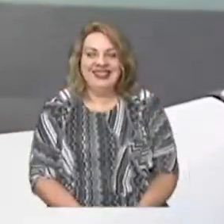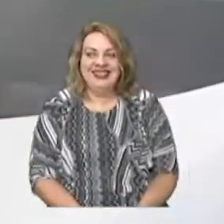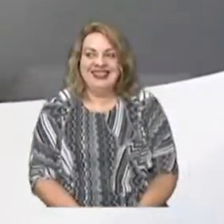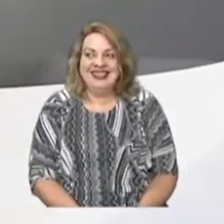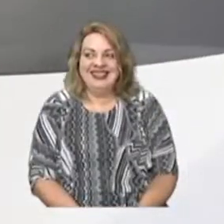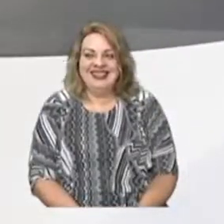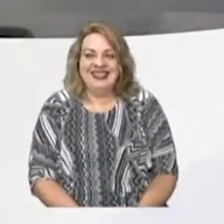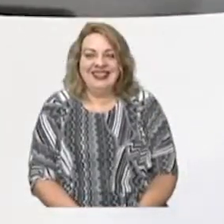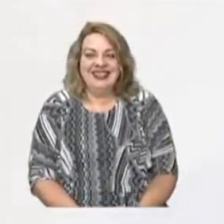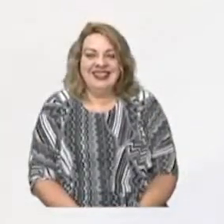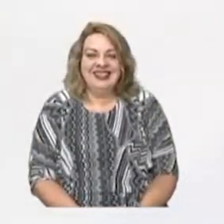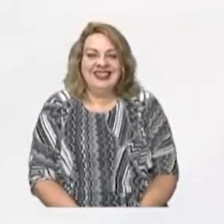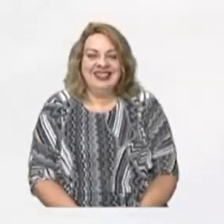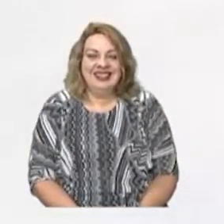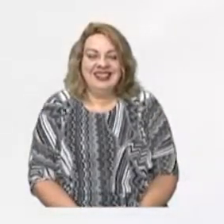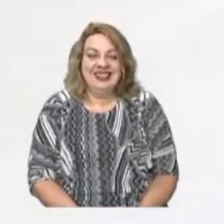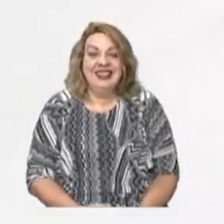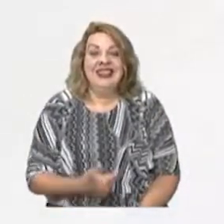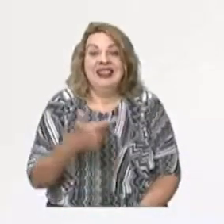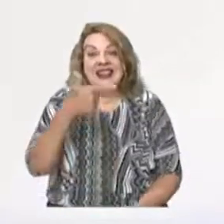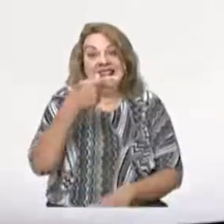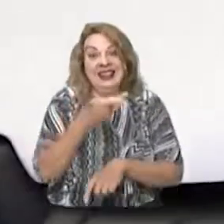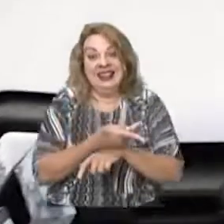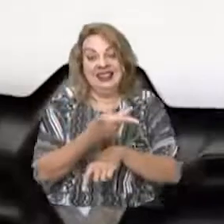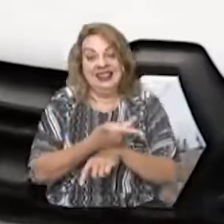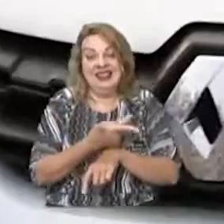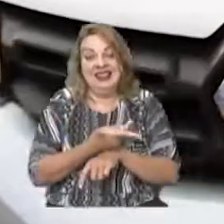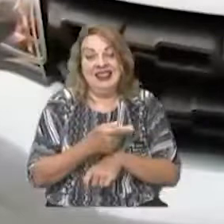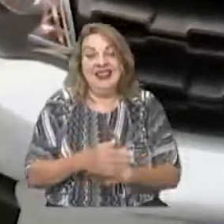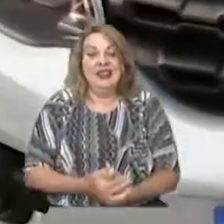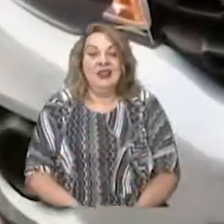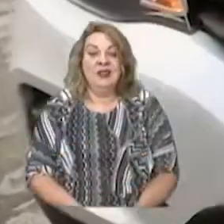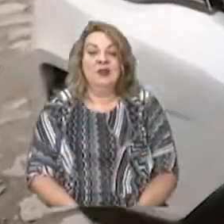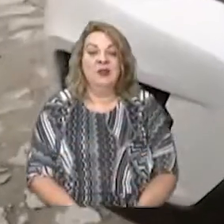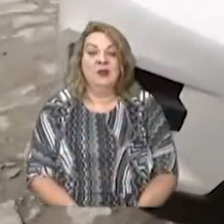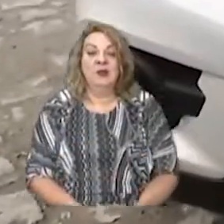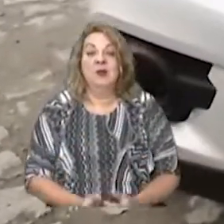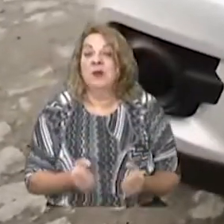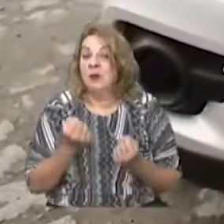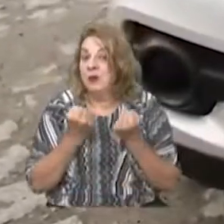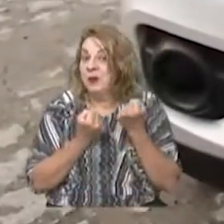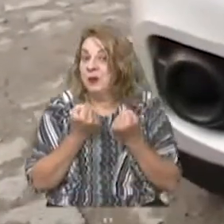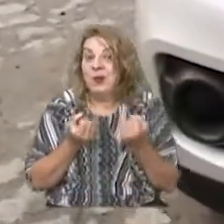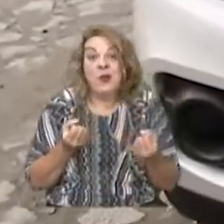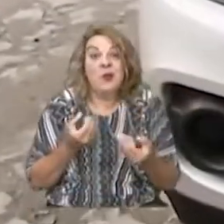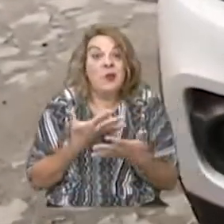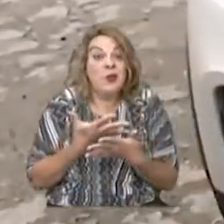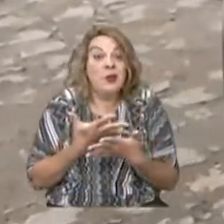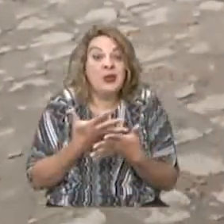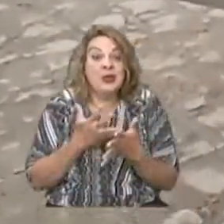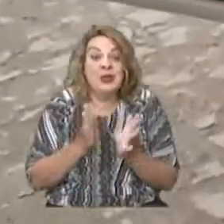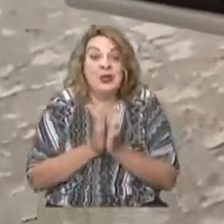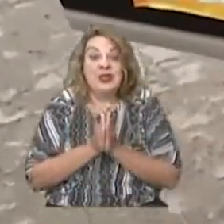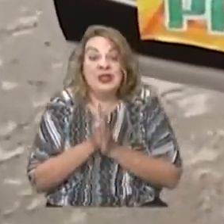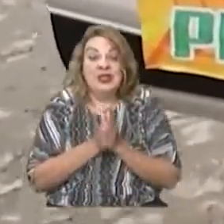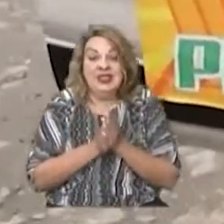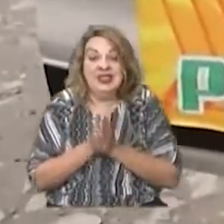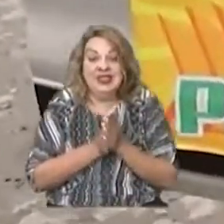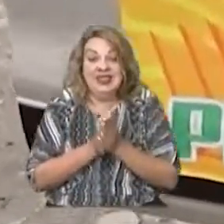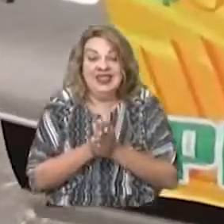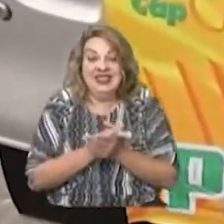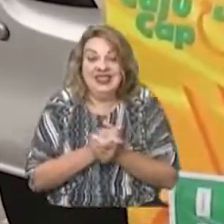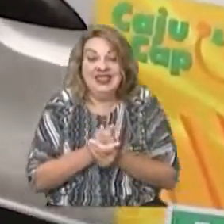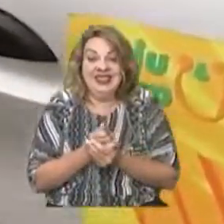Olha só a beleza do segundo prêmio do Caju Cap. Este lindo Renault Kwid 0 km, Jojó. Isso